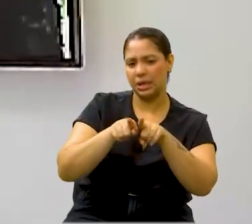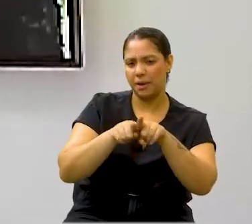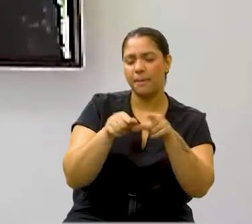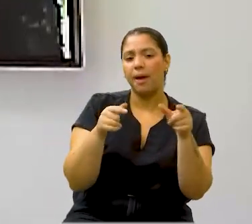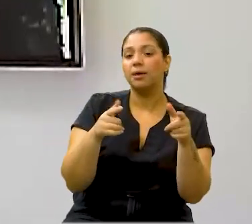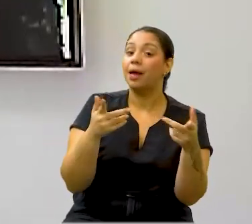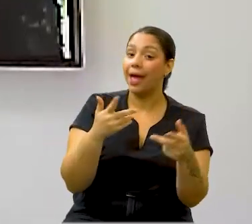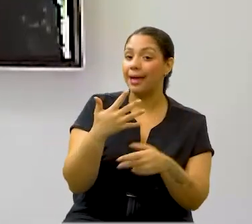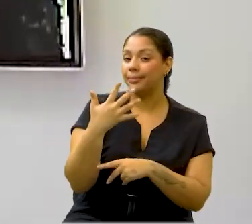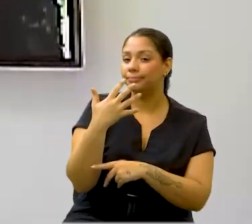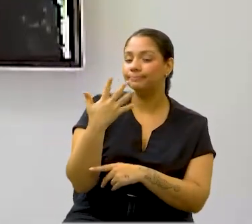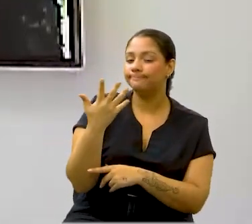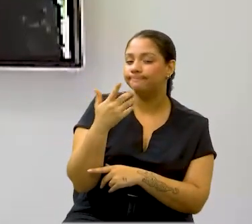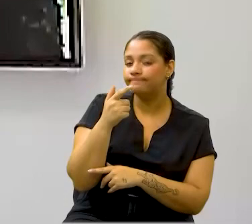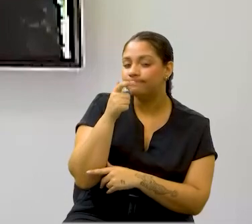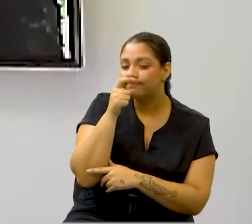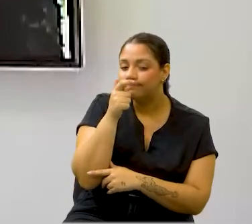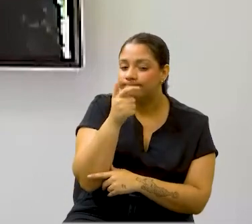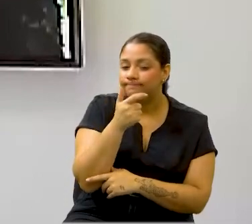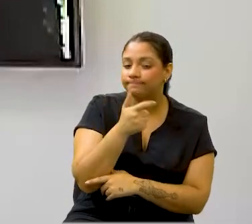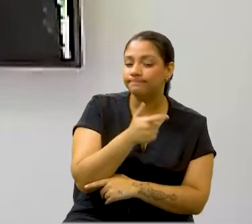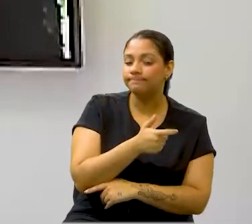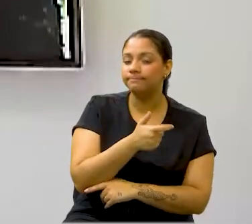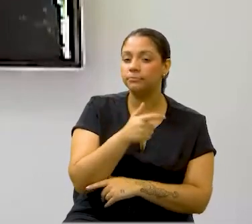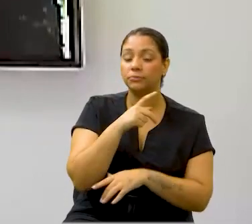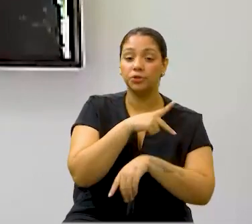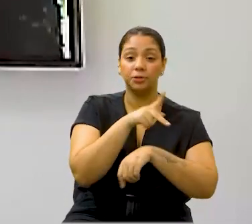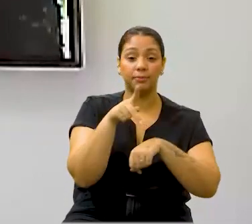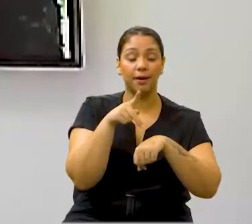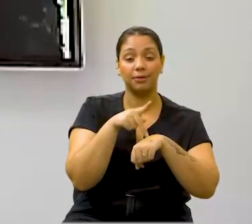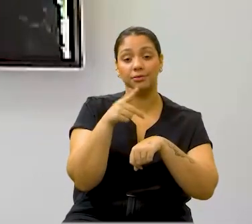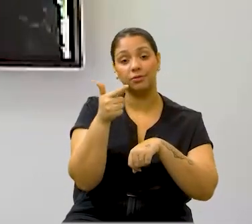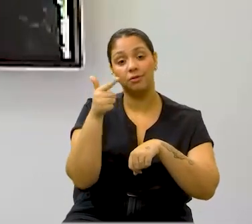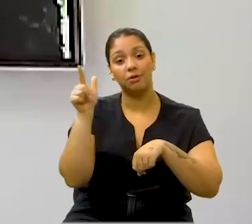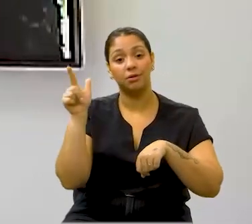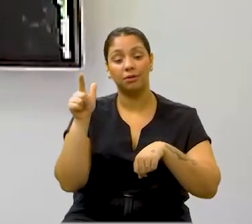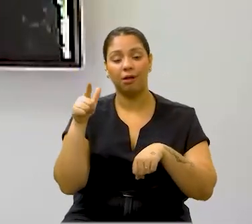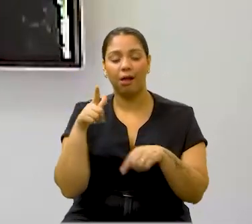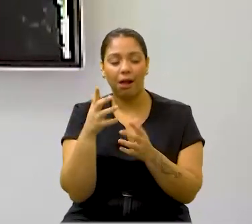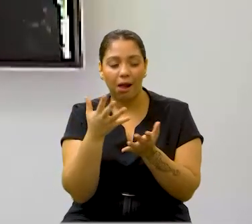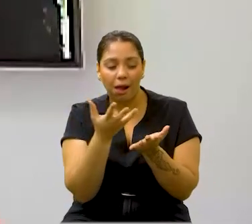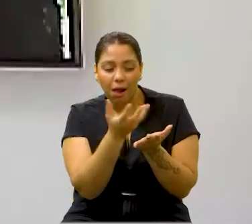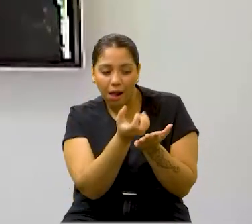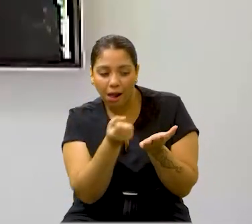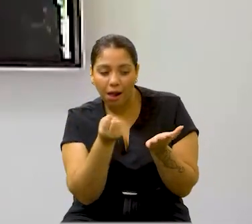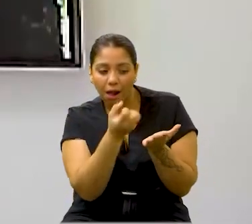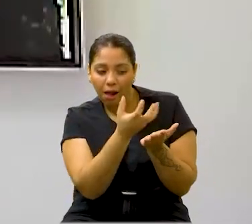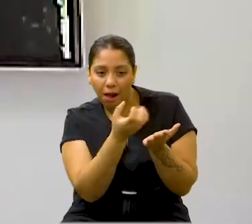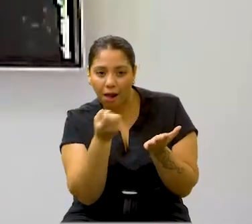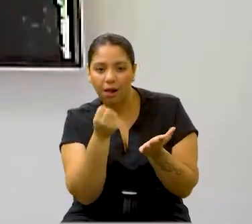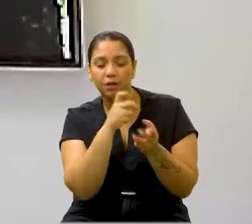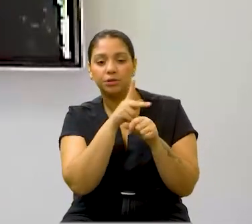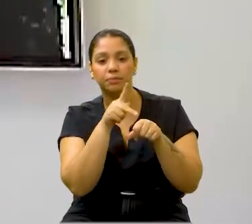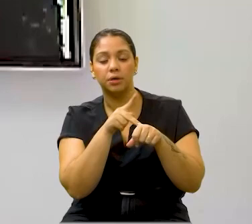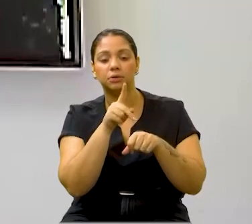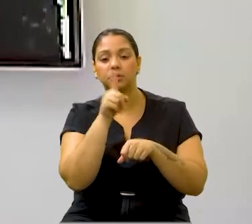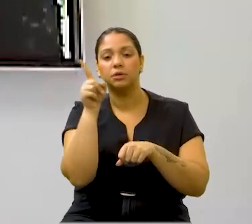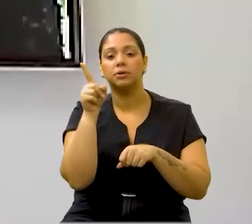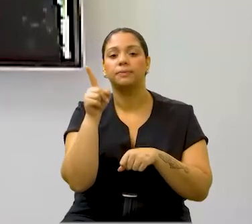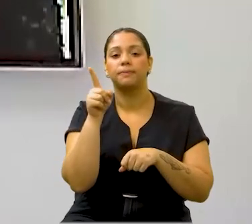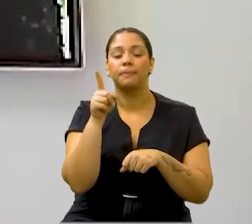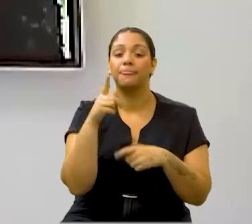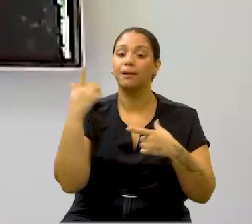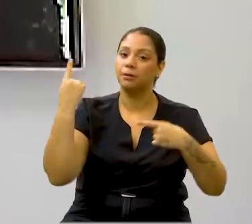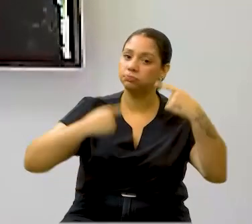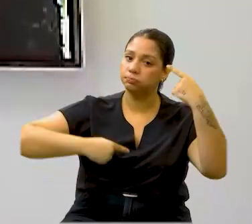também, ela acaba sendo um atrativo para inúmeros países, para inúmeras explorações diferentes.